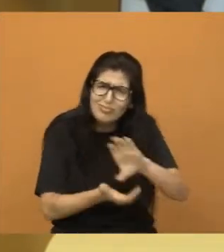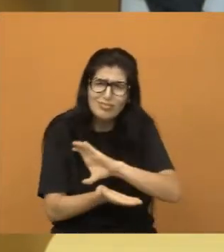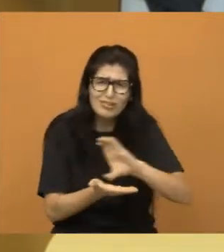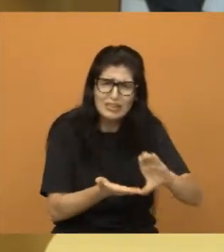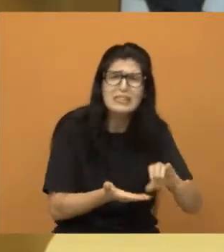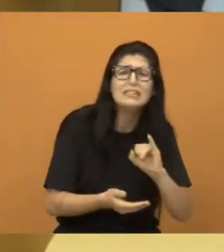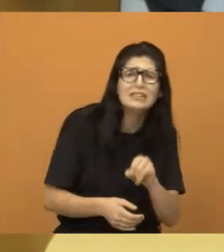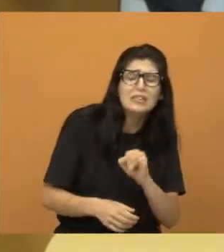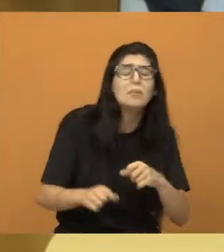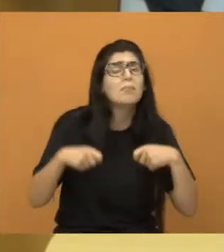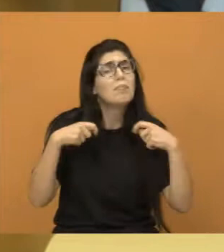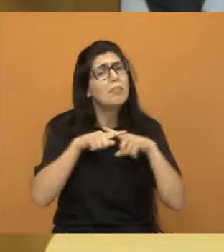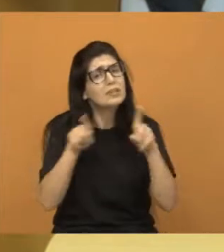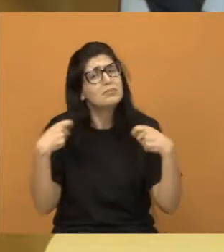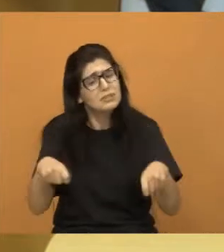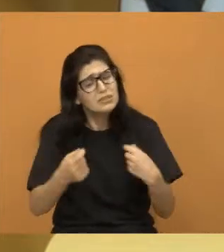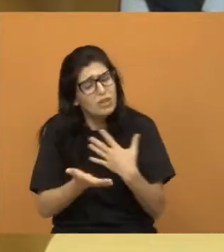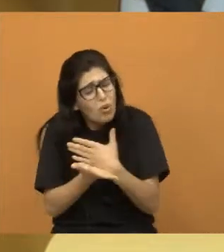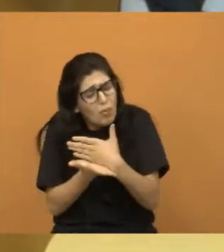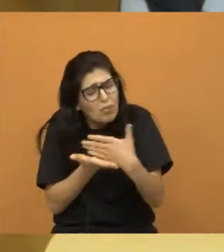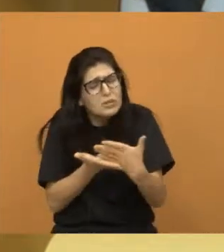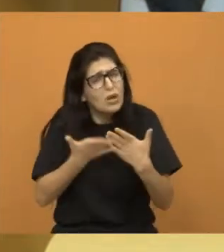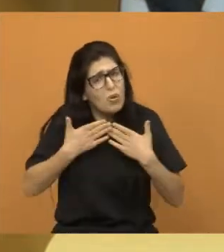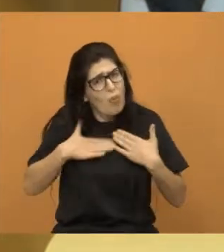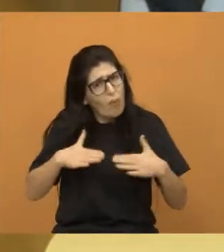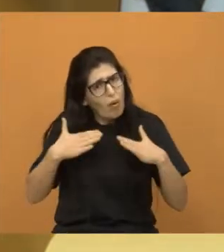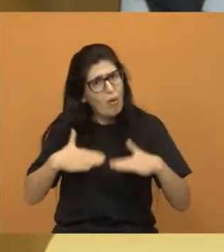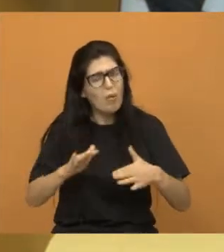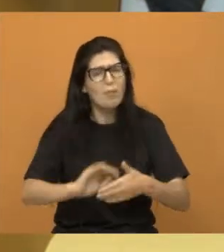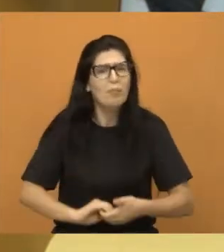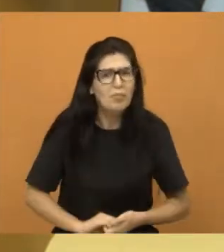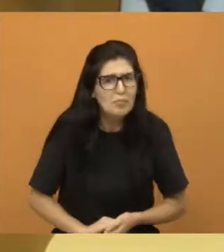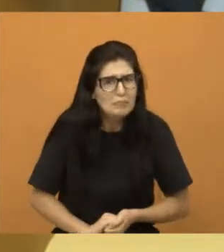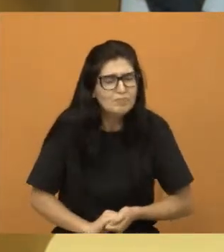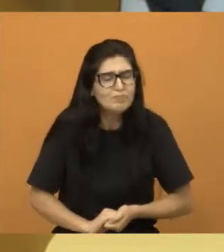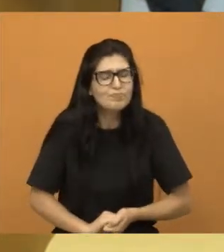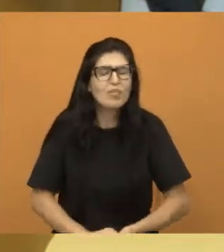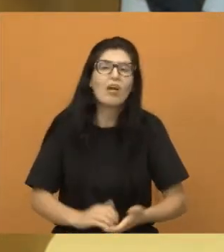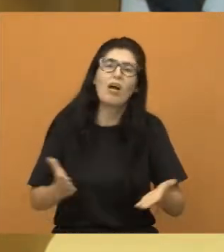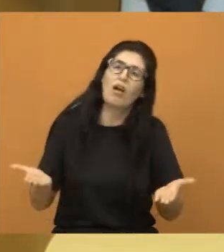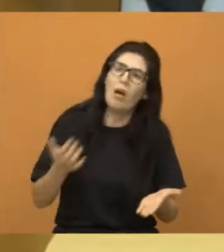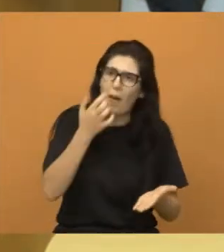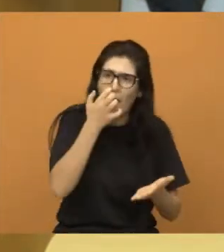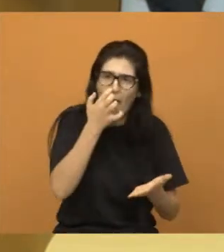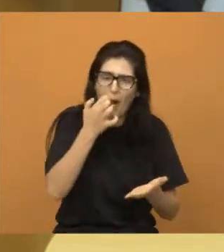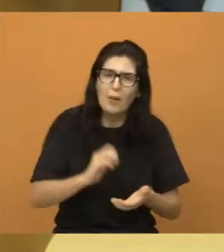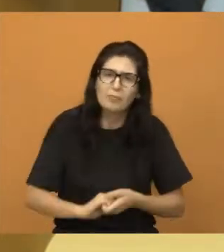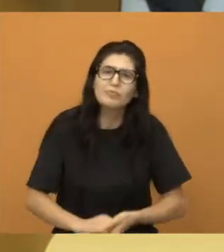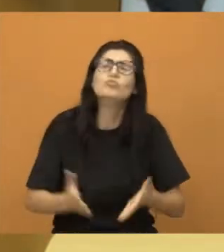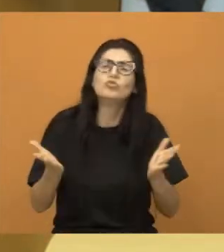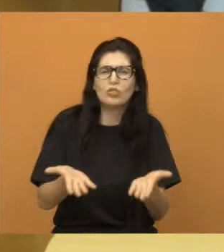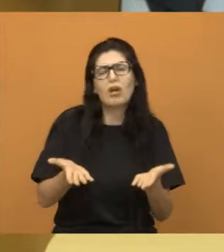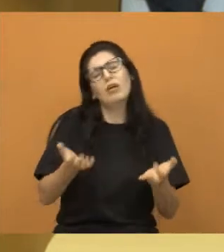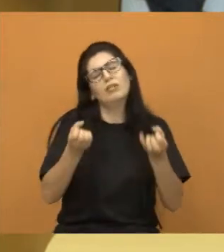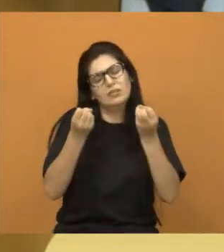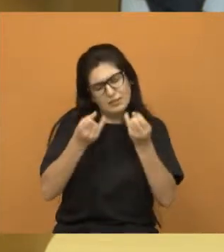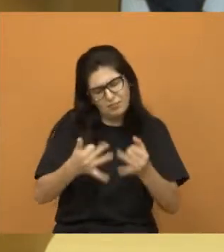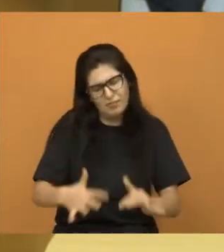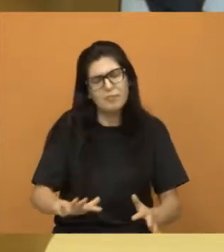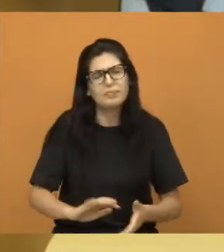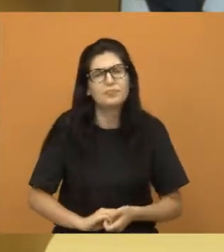se não começar, a gente não vai conseguir resolver isso. Então, minha gente, fica aqui essa minha explanação.